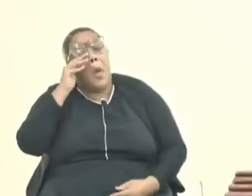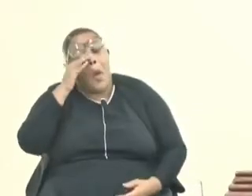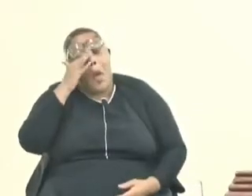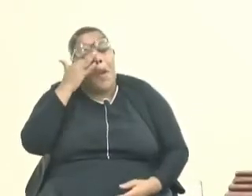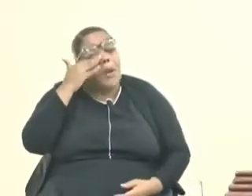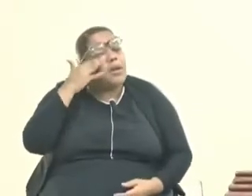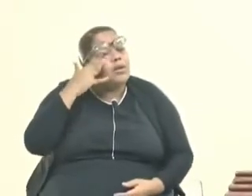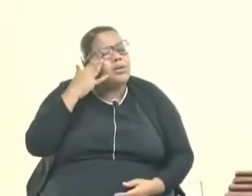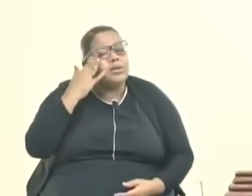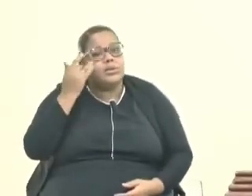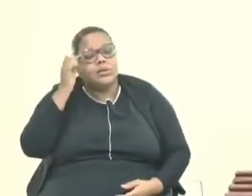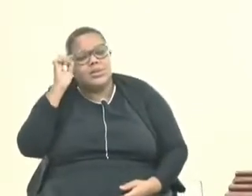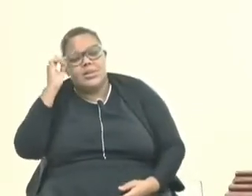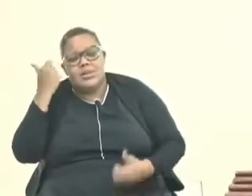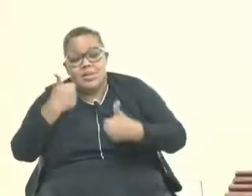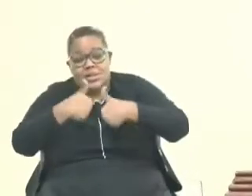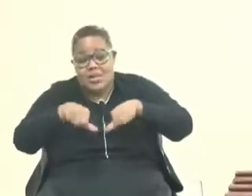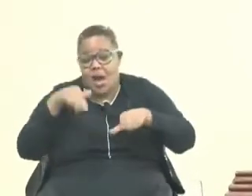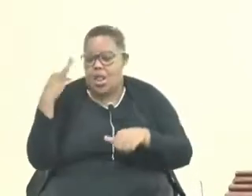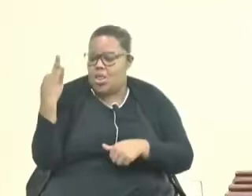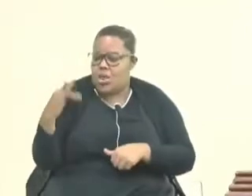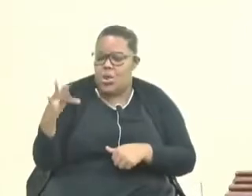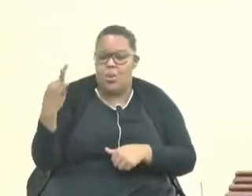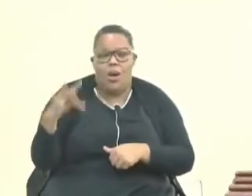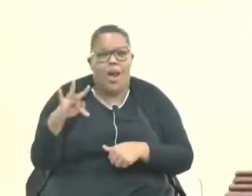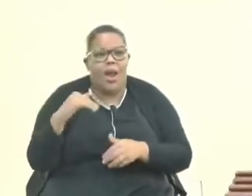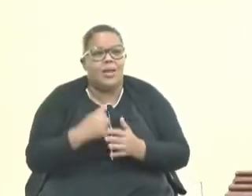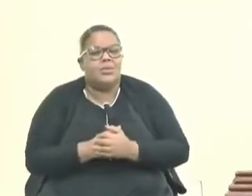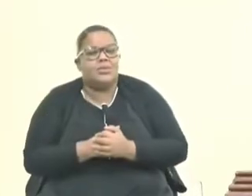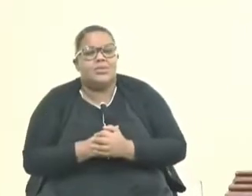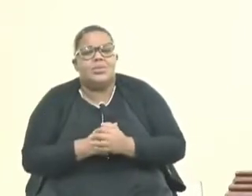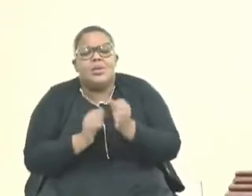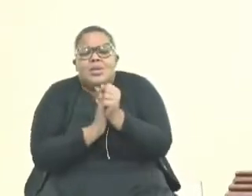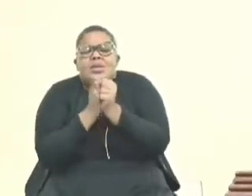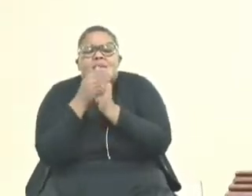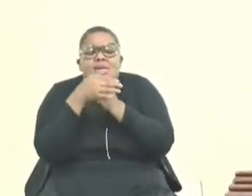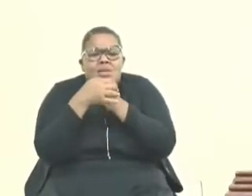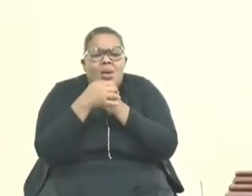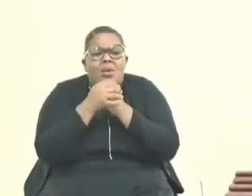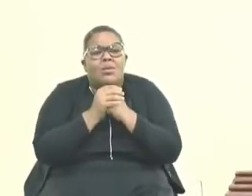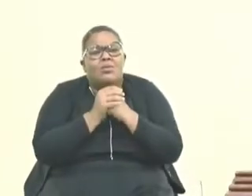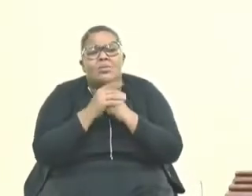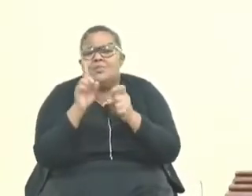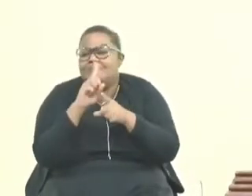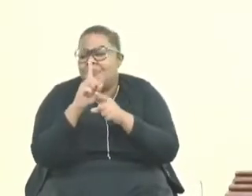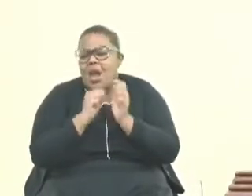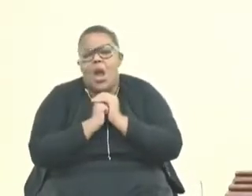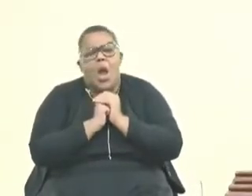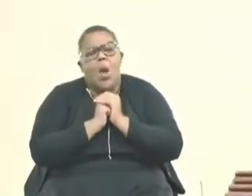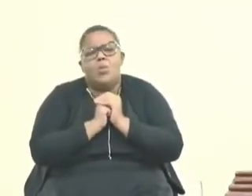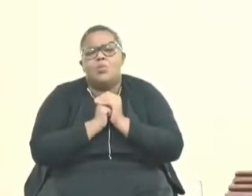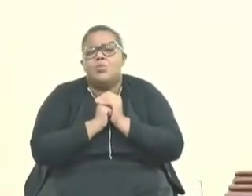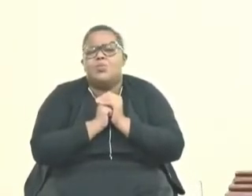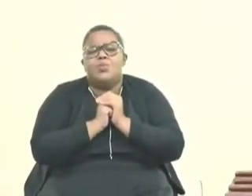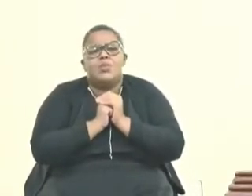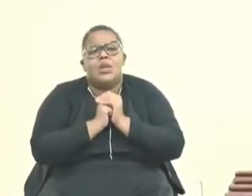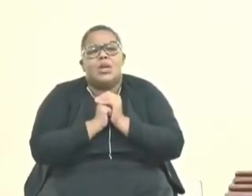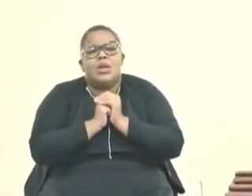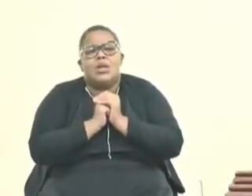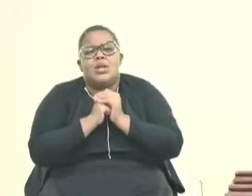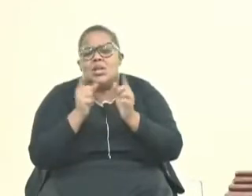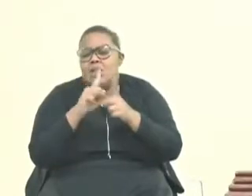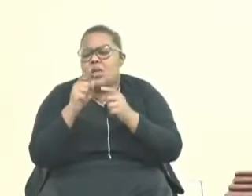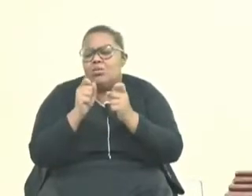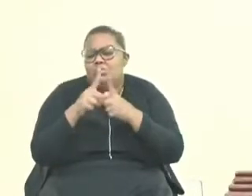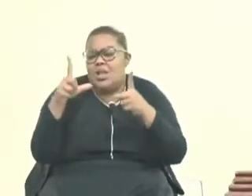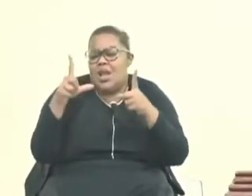se está doendo se você está sentindo Não fuja dessa mensagem Não fuja da igreja Não fuja